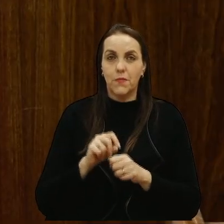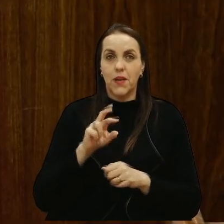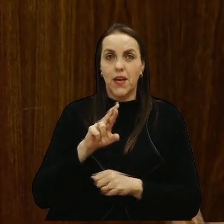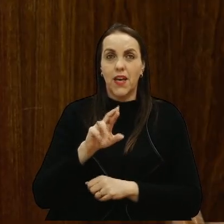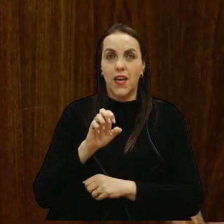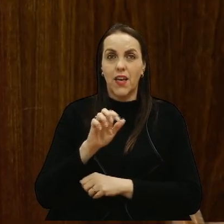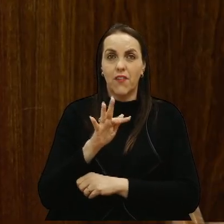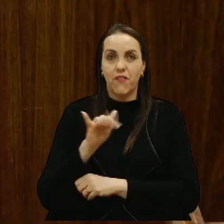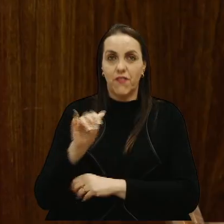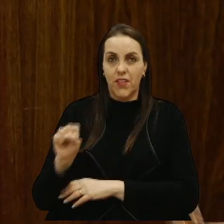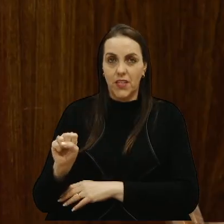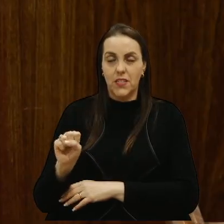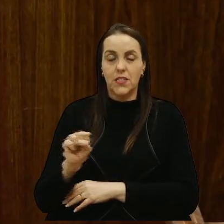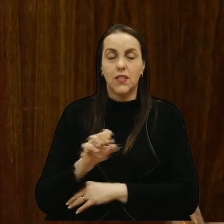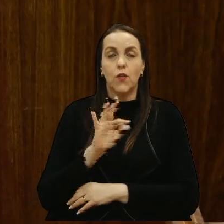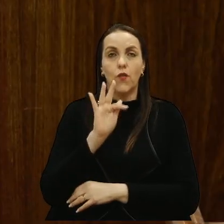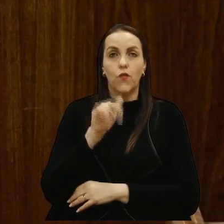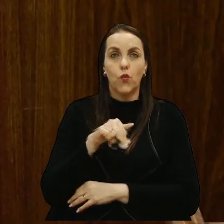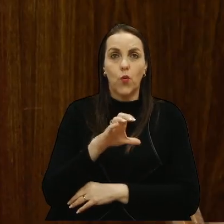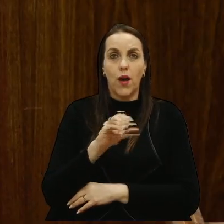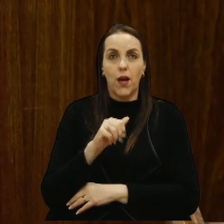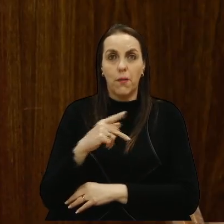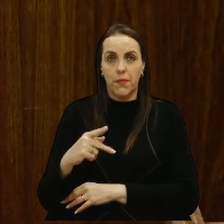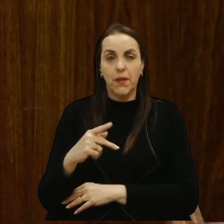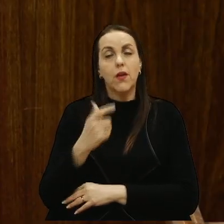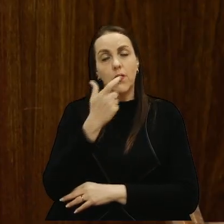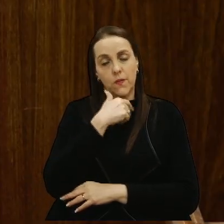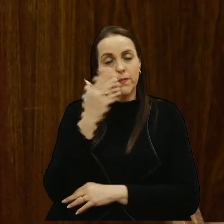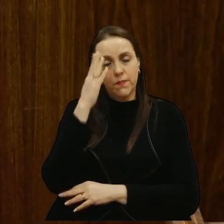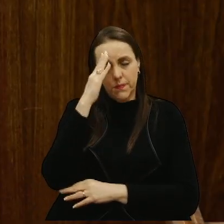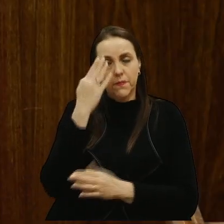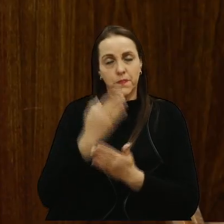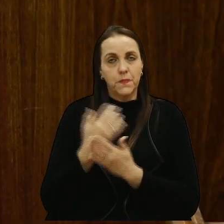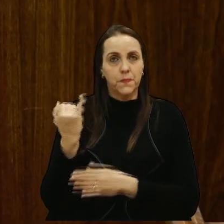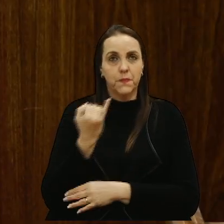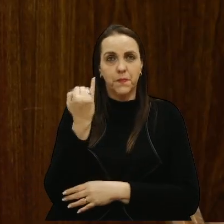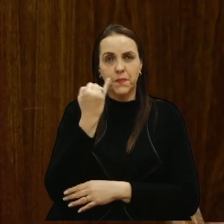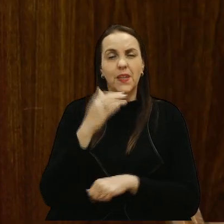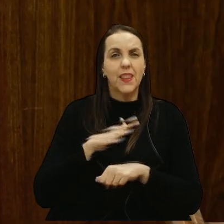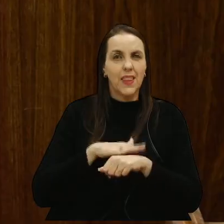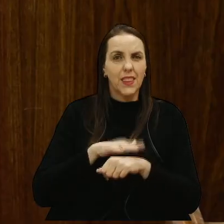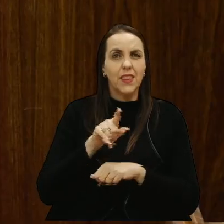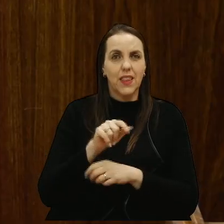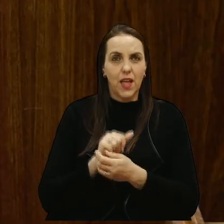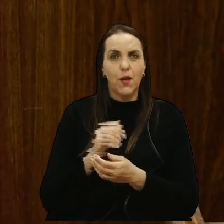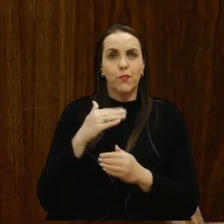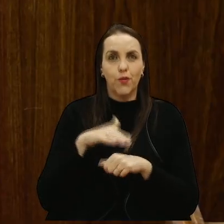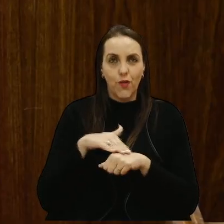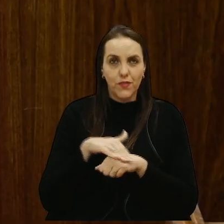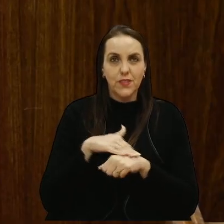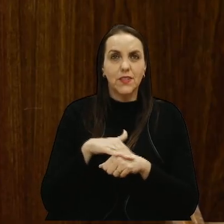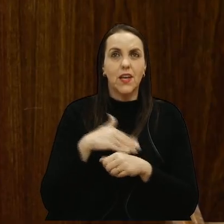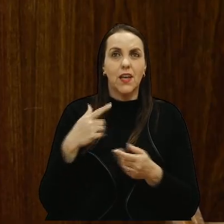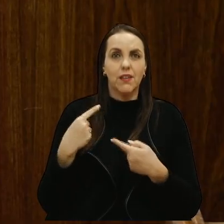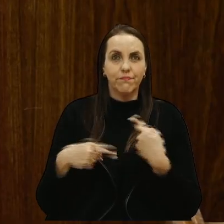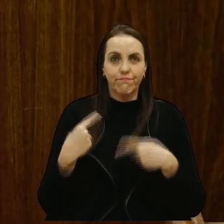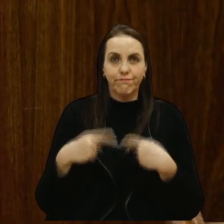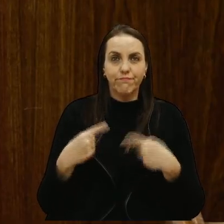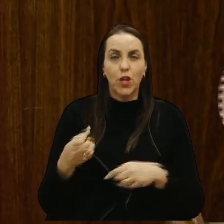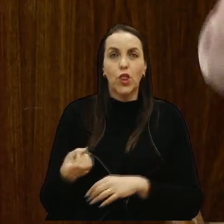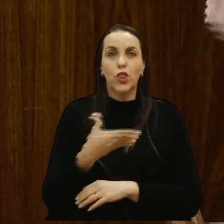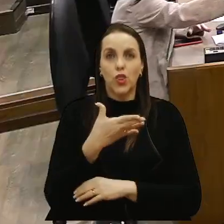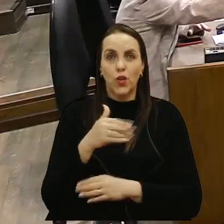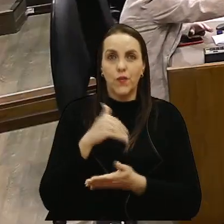do FUNCAP, né, que eu acho muito importante também, mas isso a gente vai ter tempo de conversar aqui e também com o novo secretário.